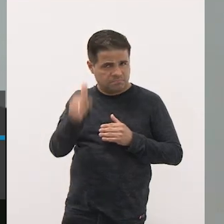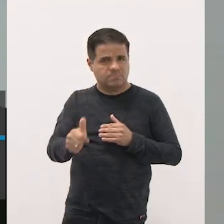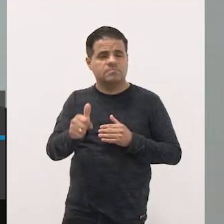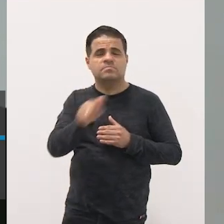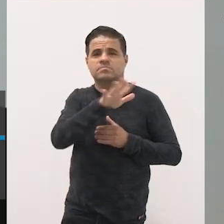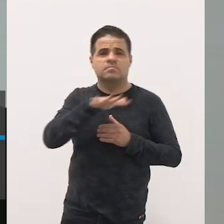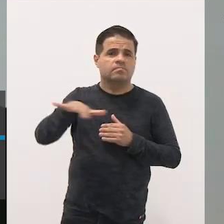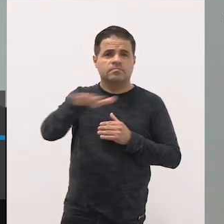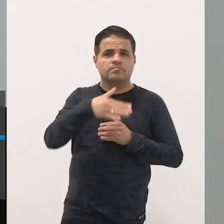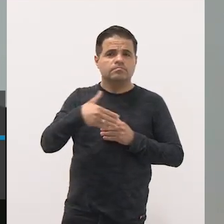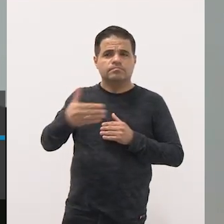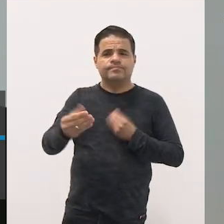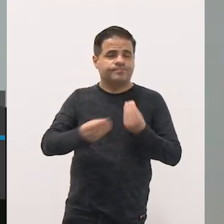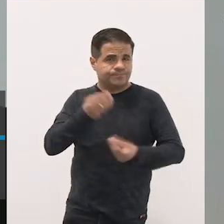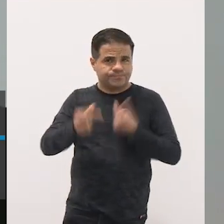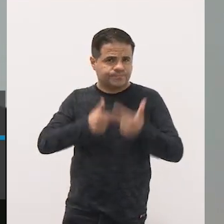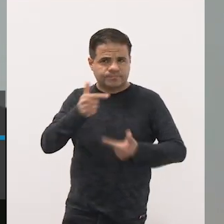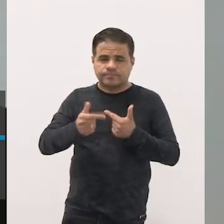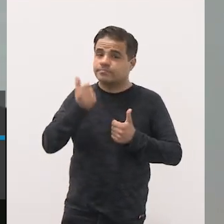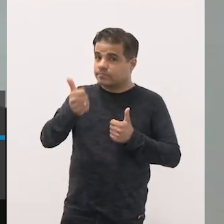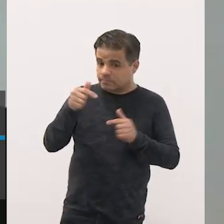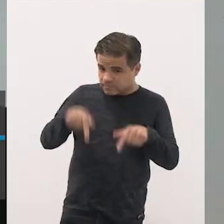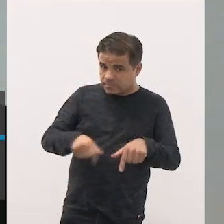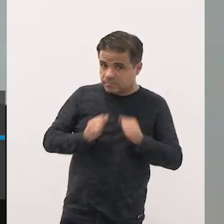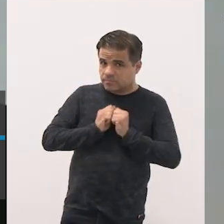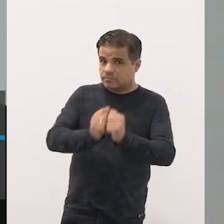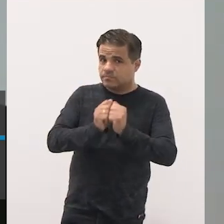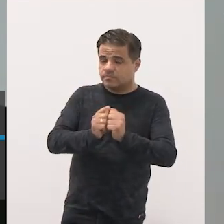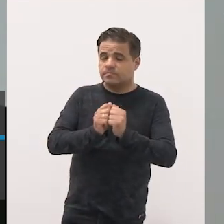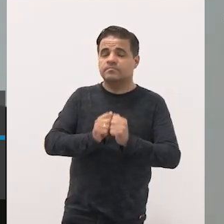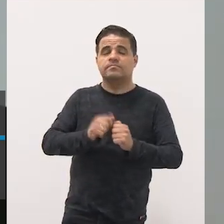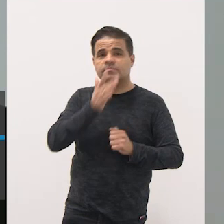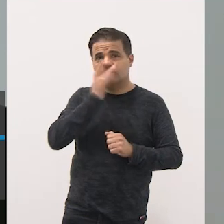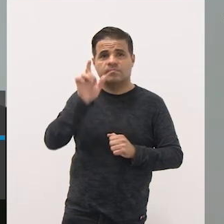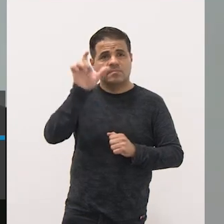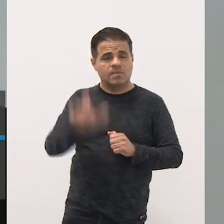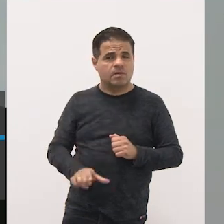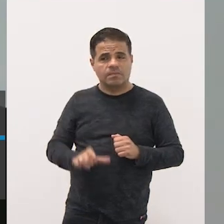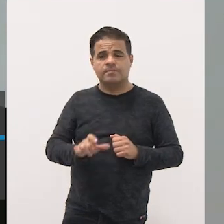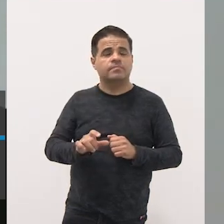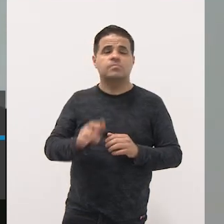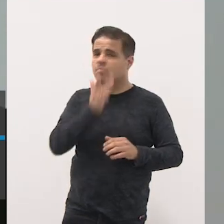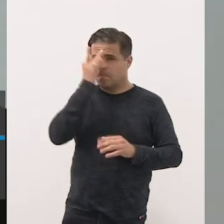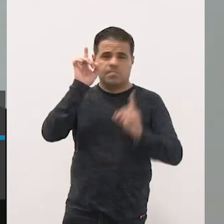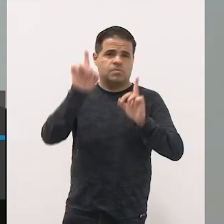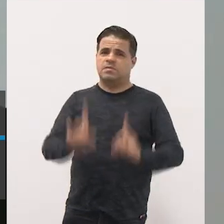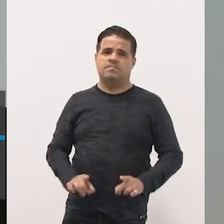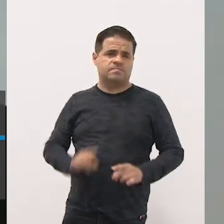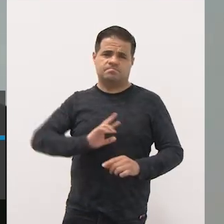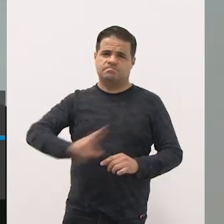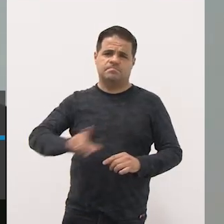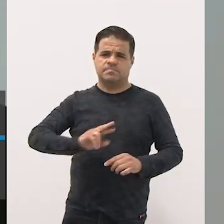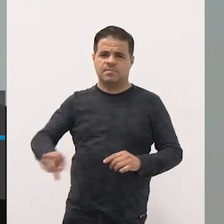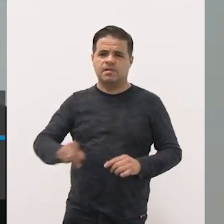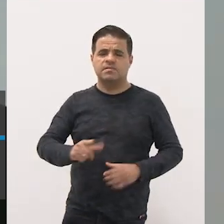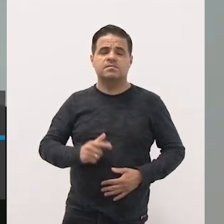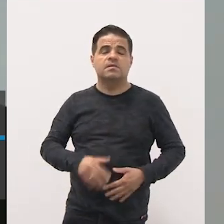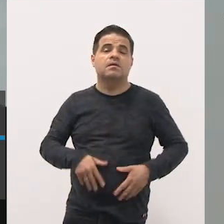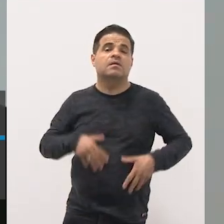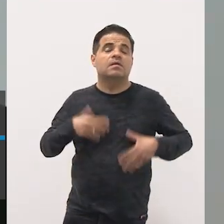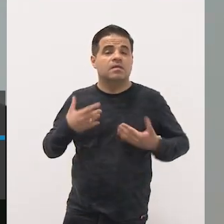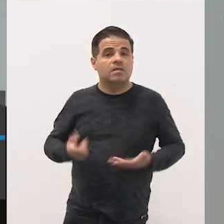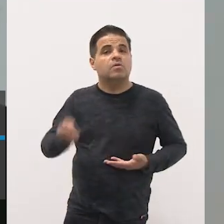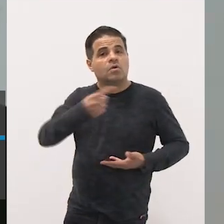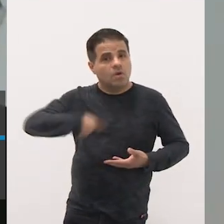você trabalhou tão bem com a gente aqui, que a pessoa não é a deficiência, né, e que